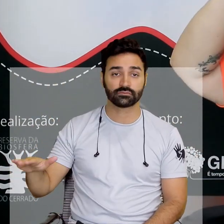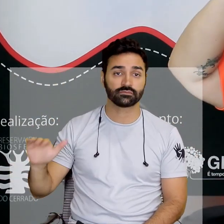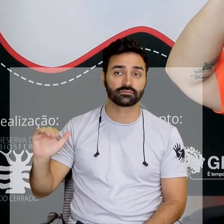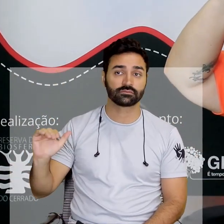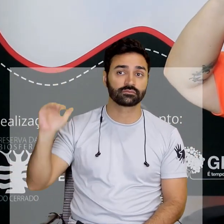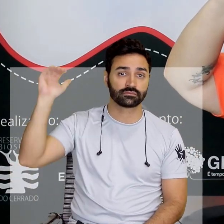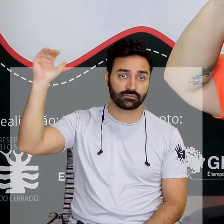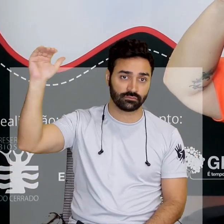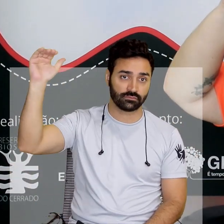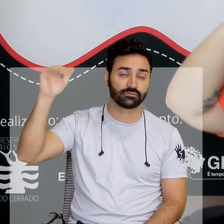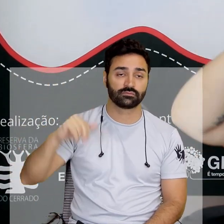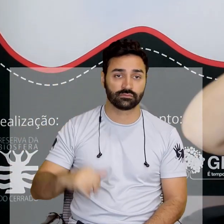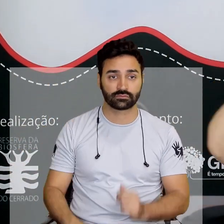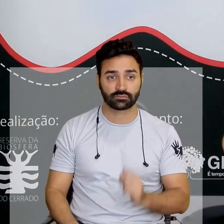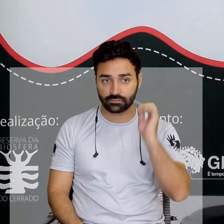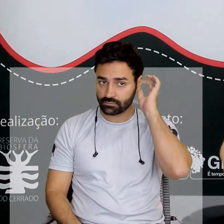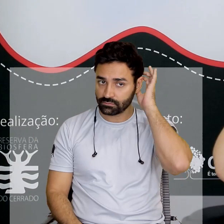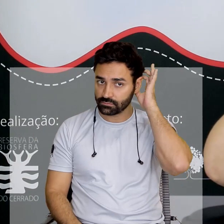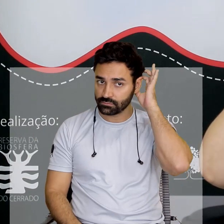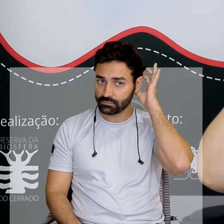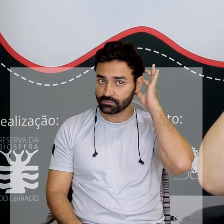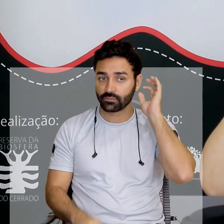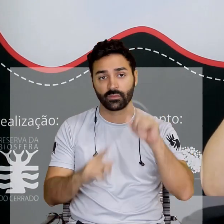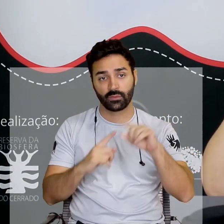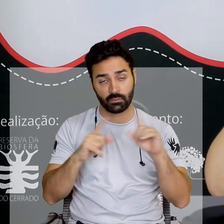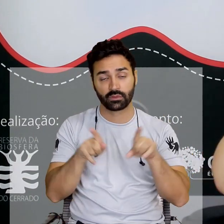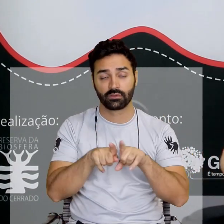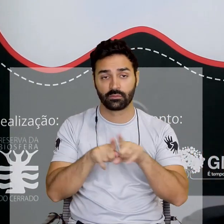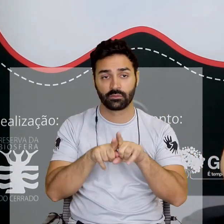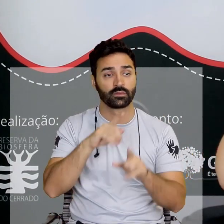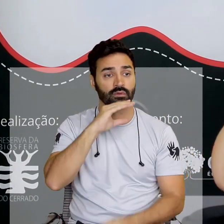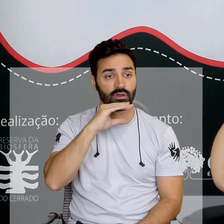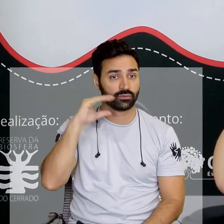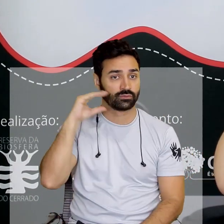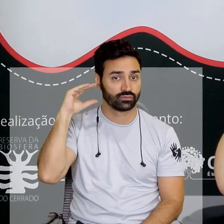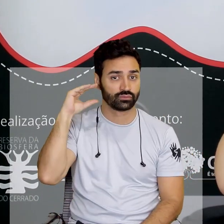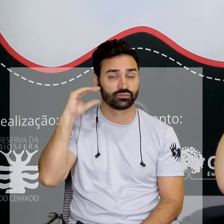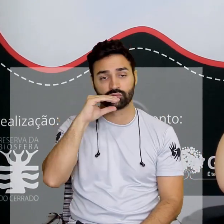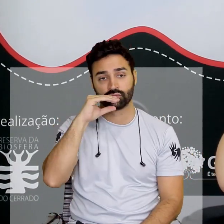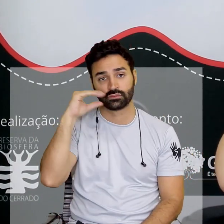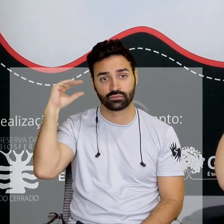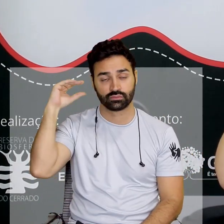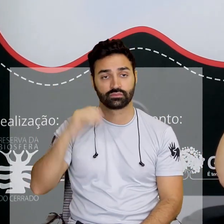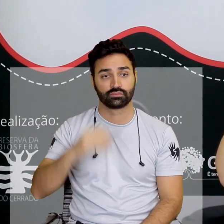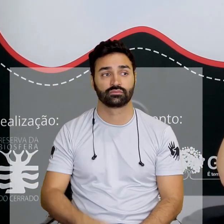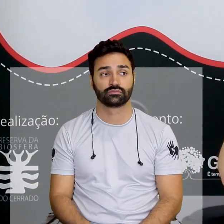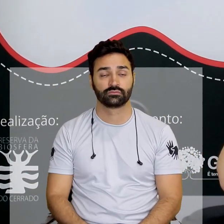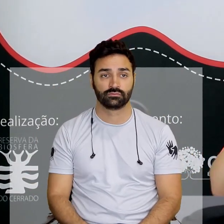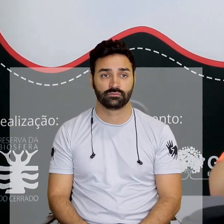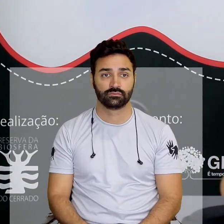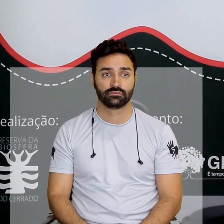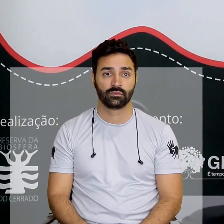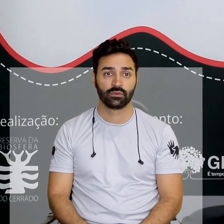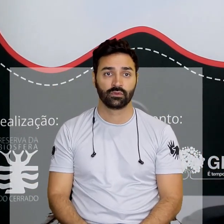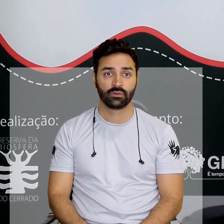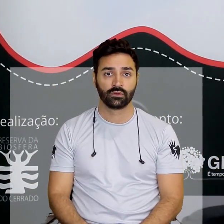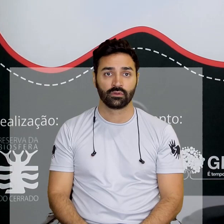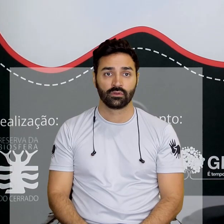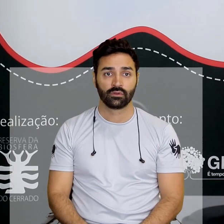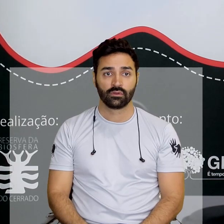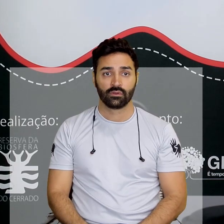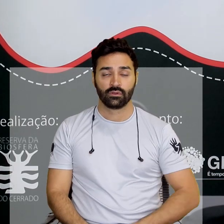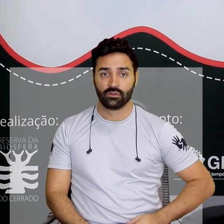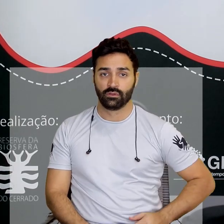o adulto já é maior. Mas esse aqui também é usado, adulto. Certo? E tem